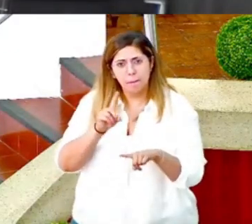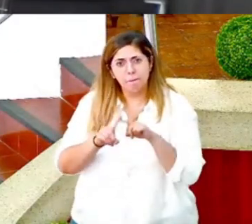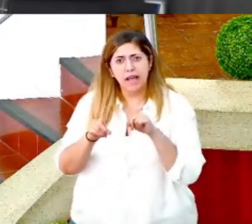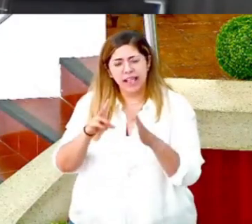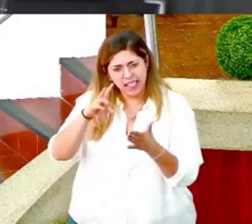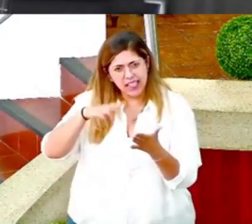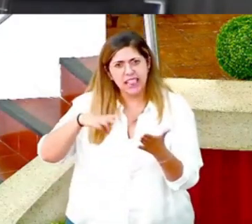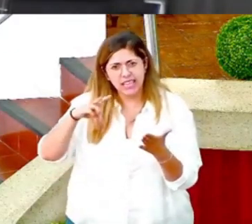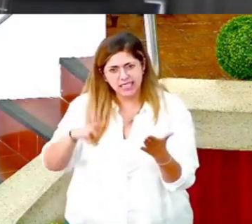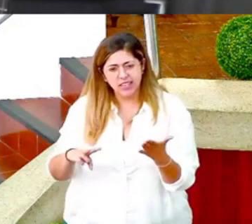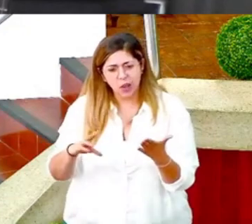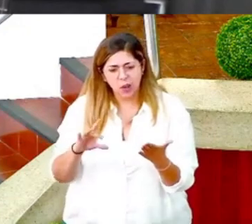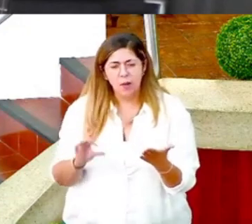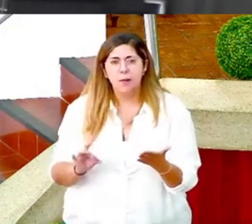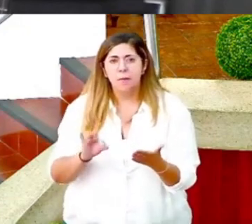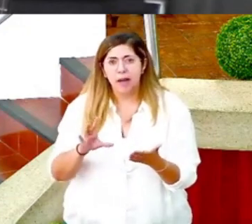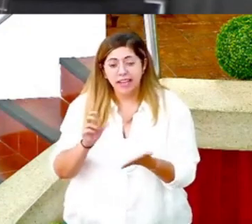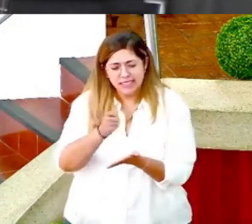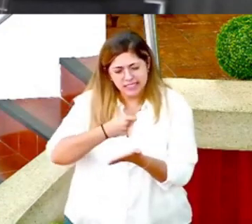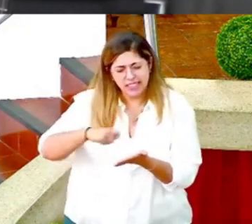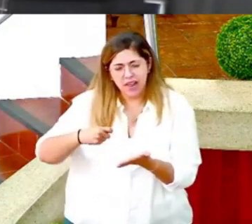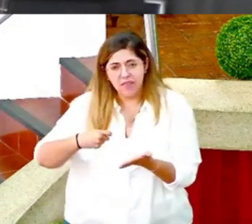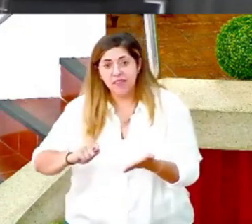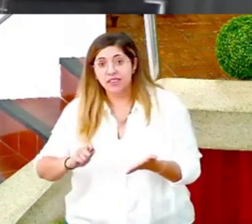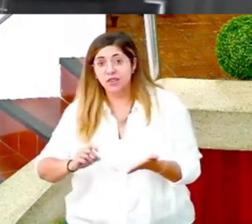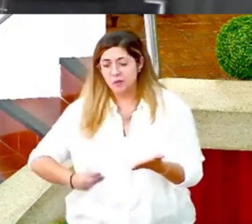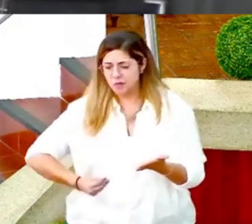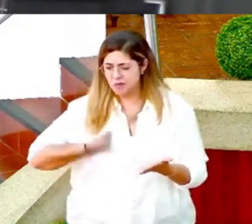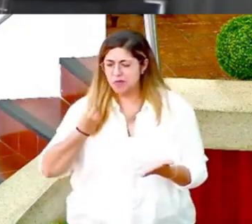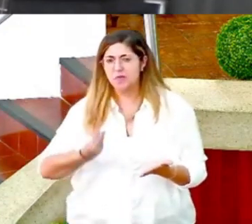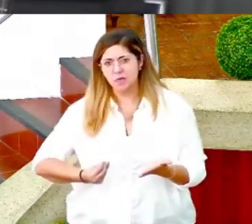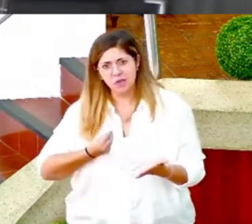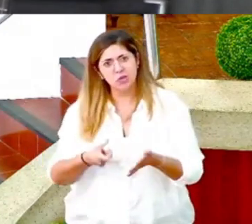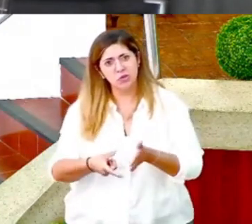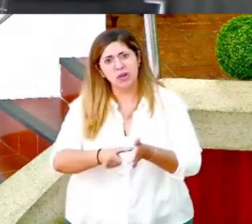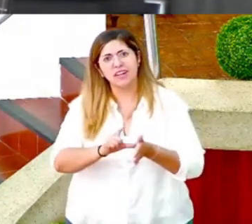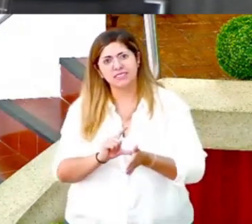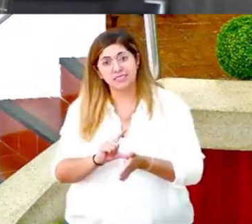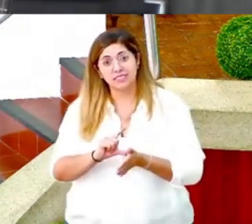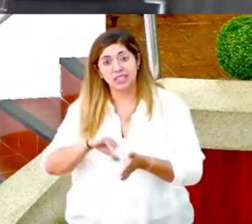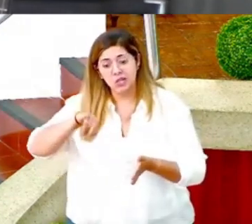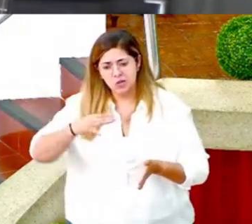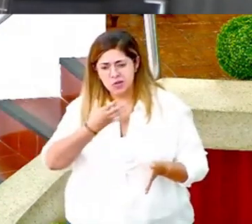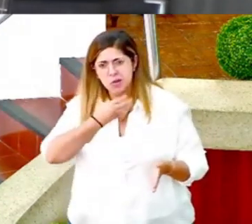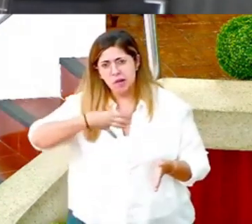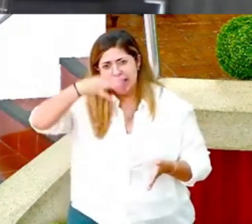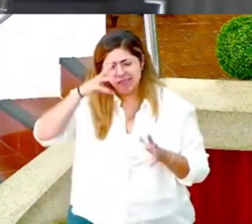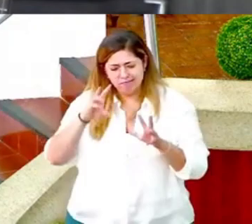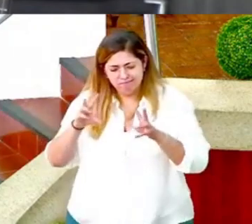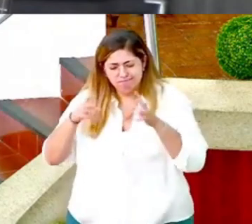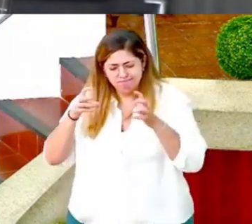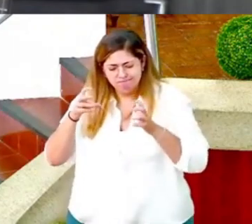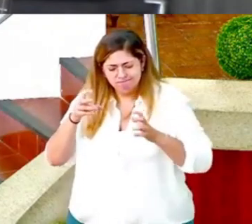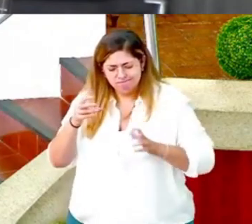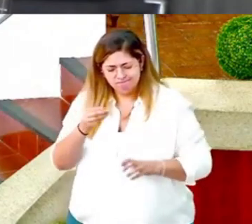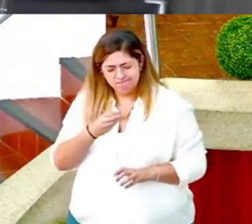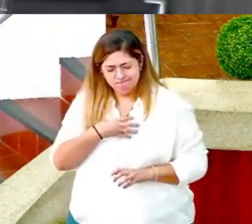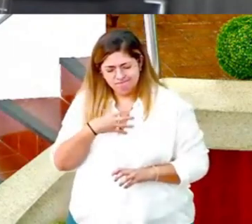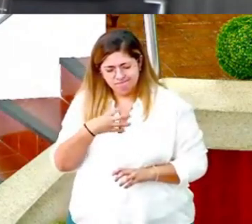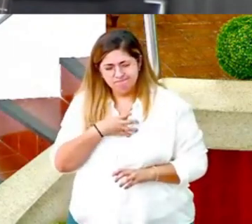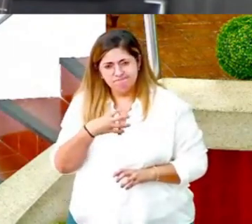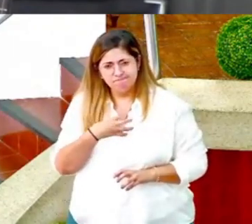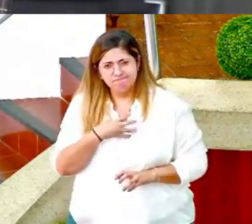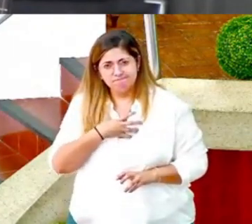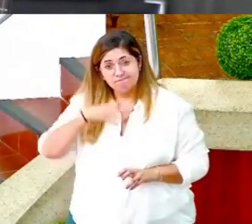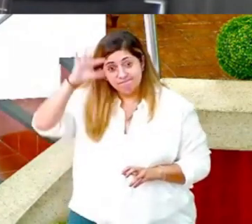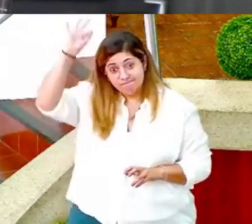pessoas viveram isso. Josias viveu isso. Quando Josias leu o livro, ele viu que ele não